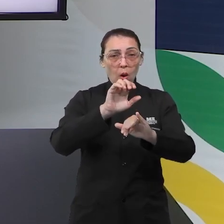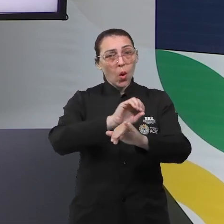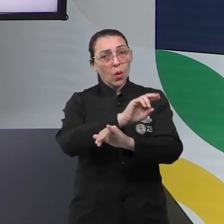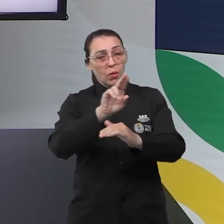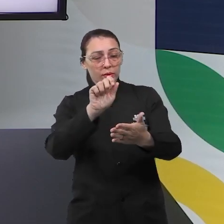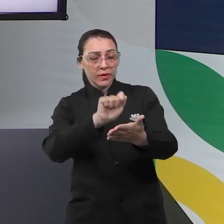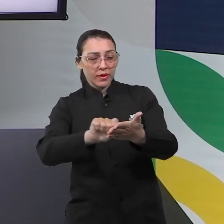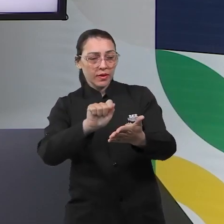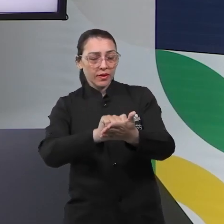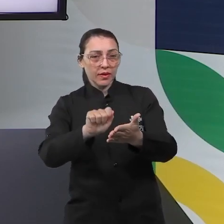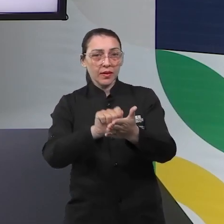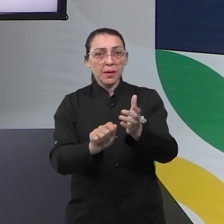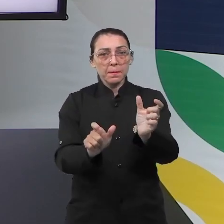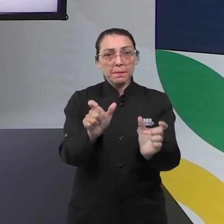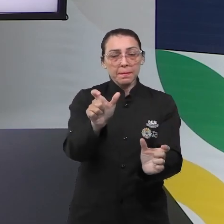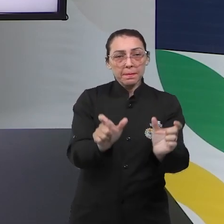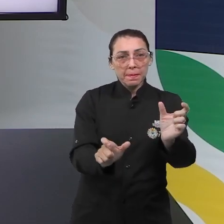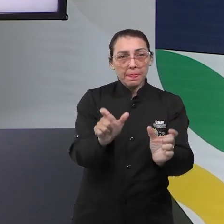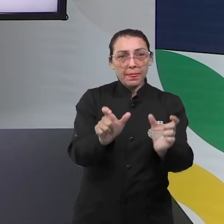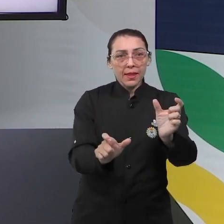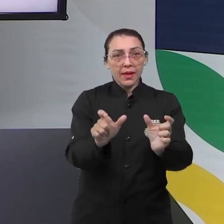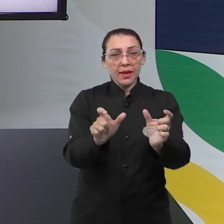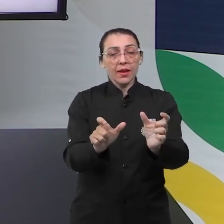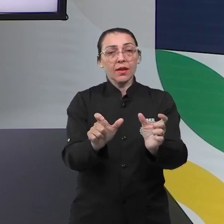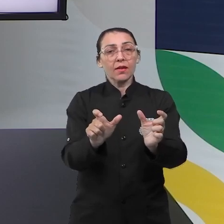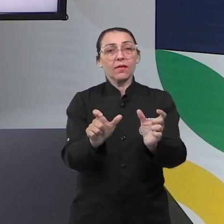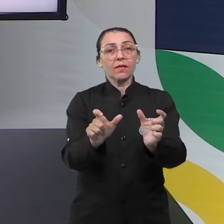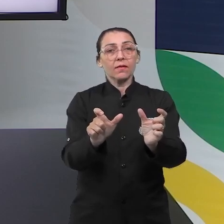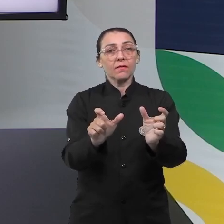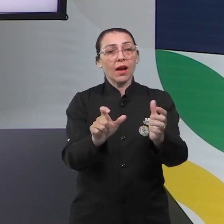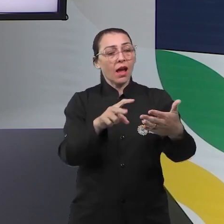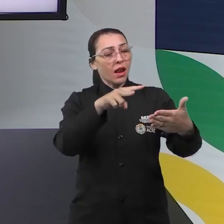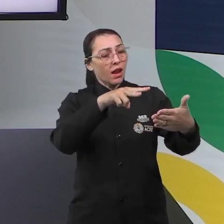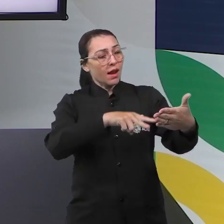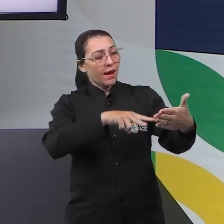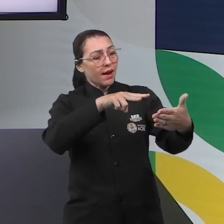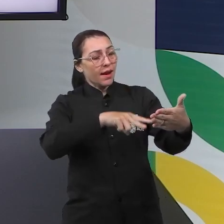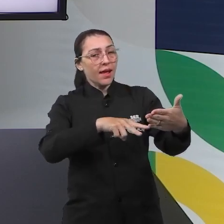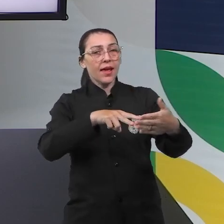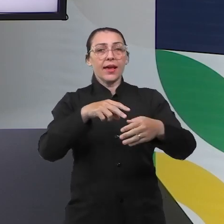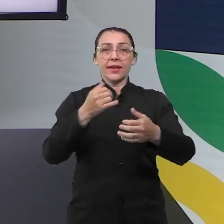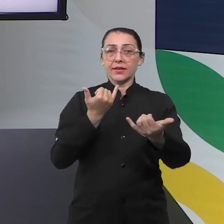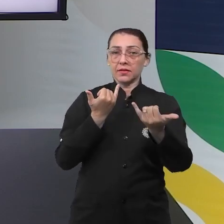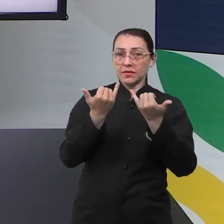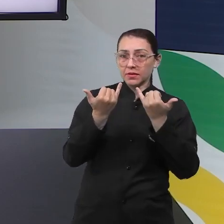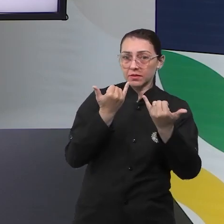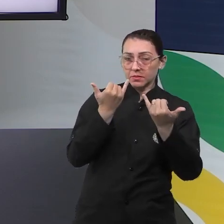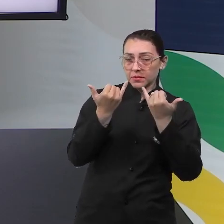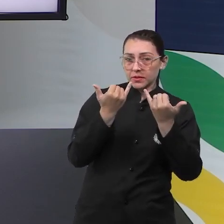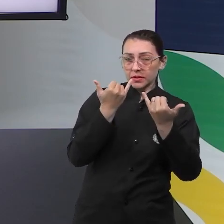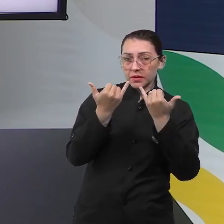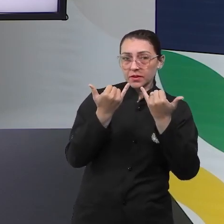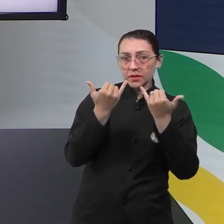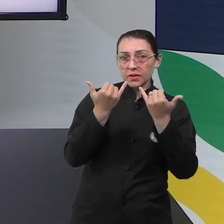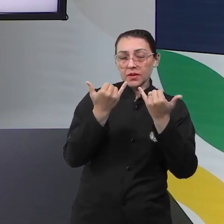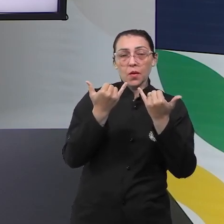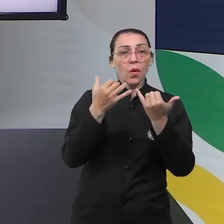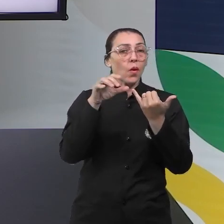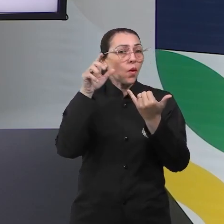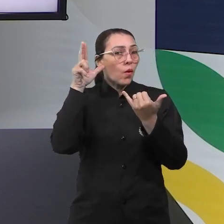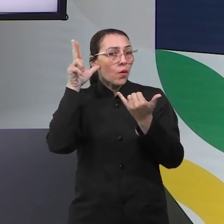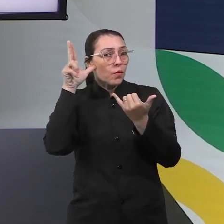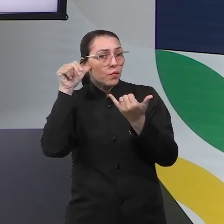escrevo, a pessoa que vai receber esse diálogo, essa informação, seja